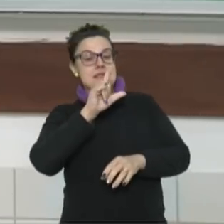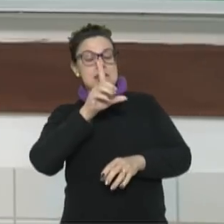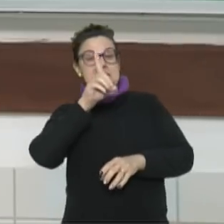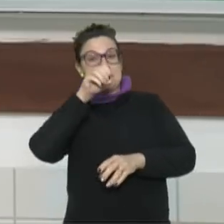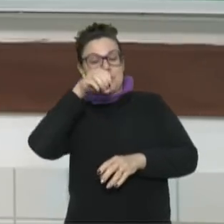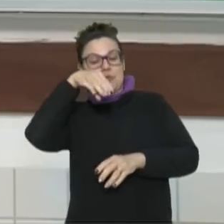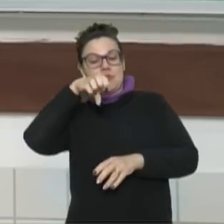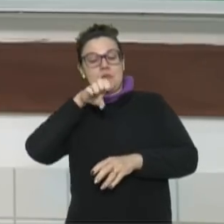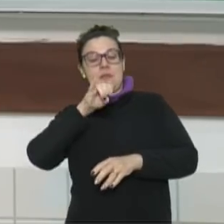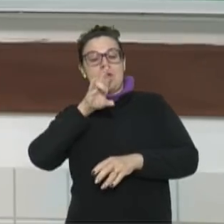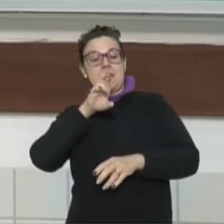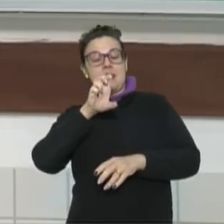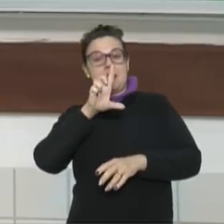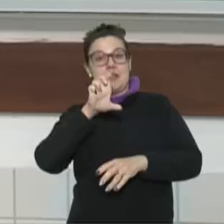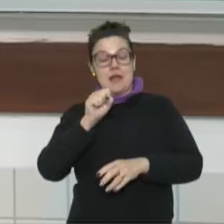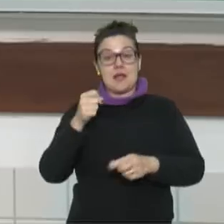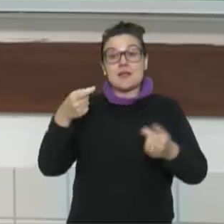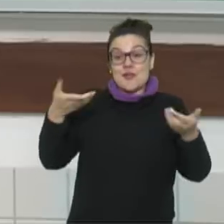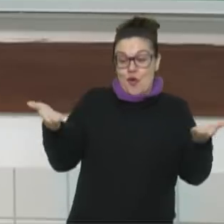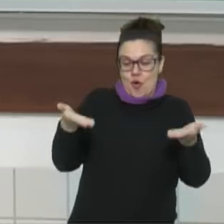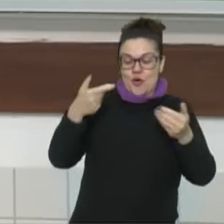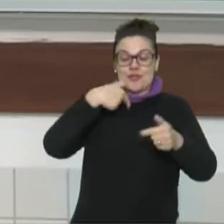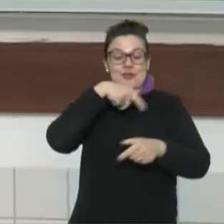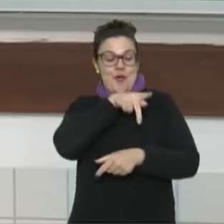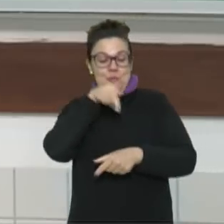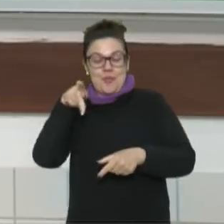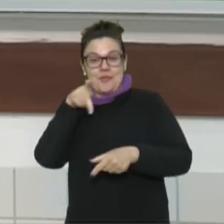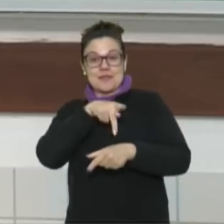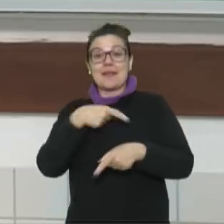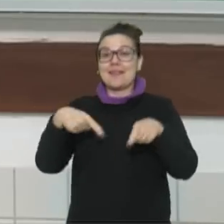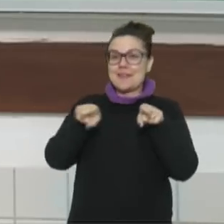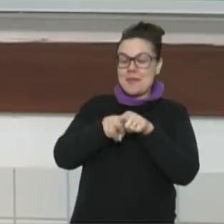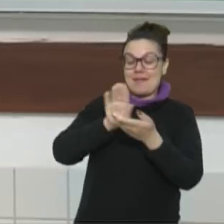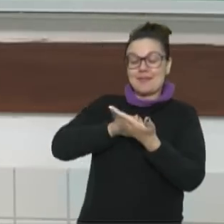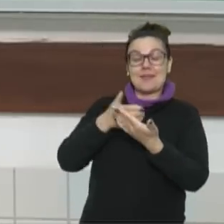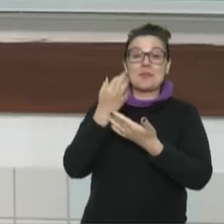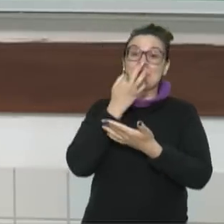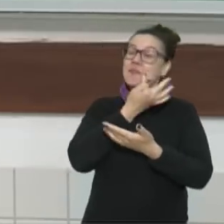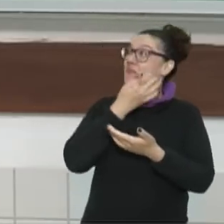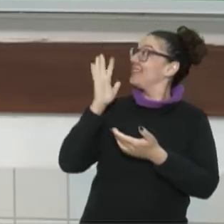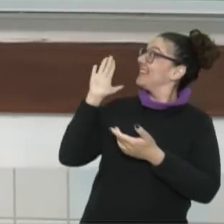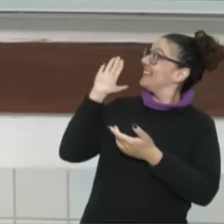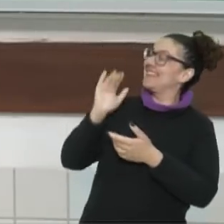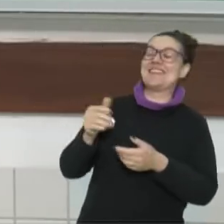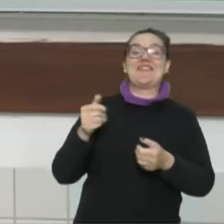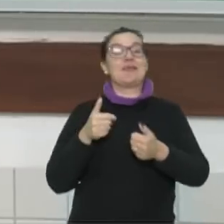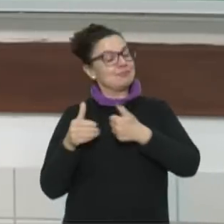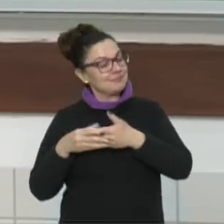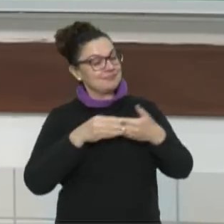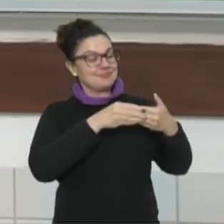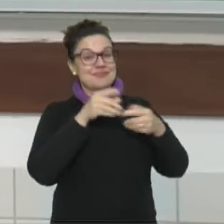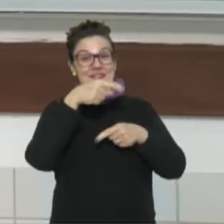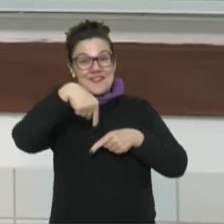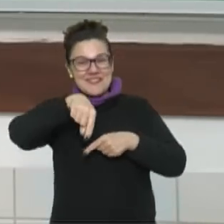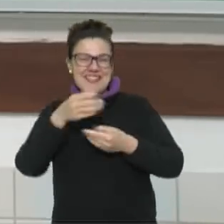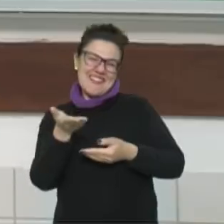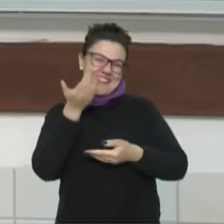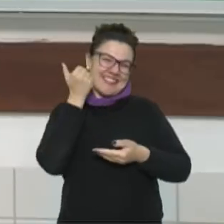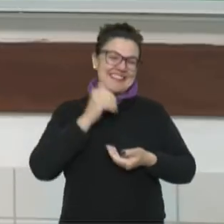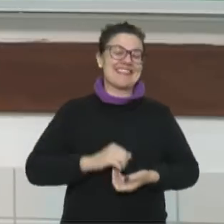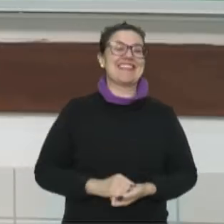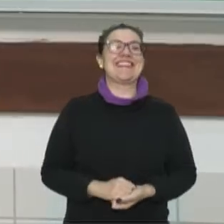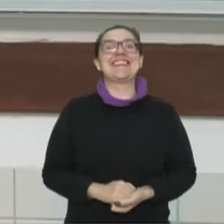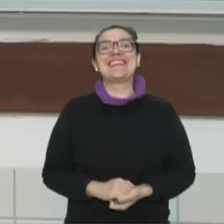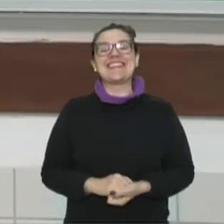Estão preparados? Hoje eu, a professora Rutineia e a Franz vai acompanhar vocês. Vem com a gente!